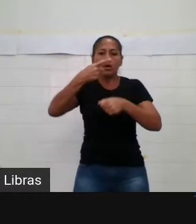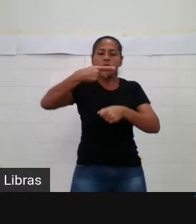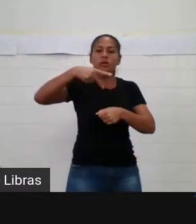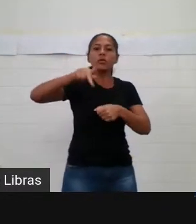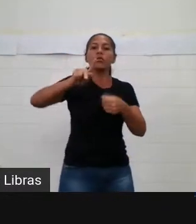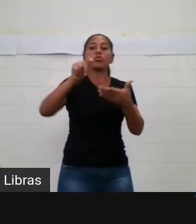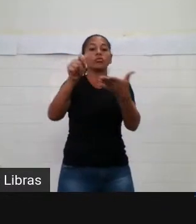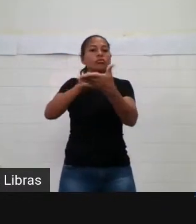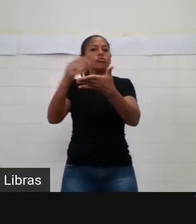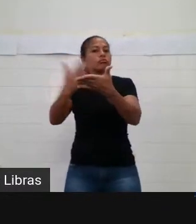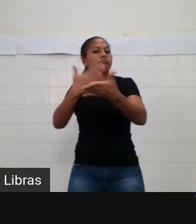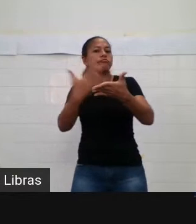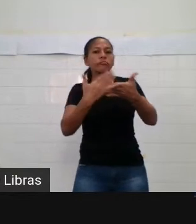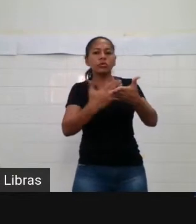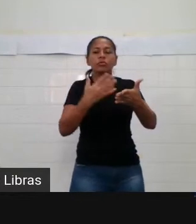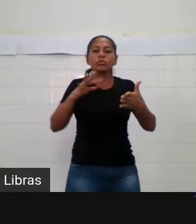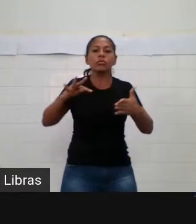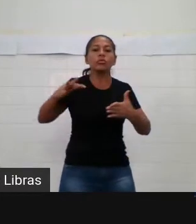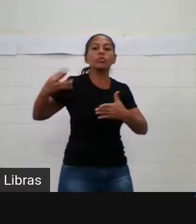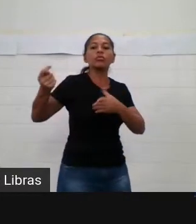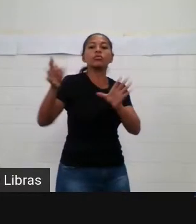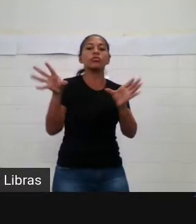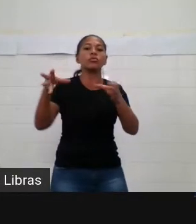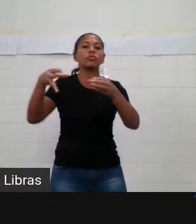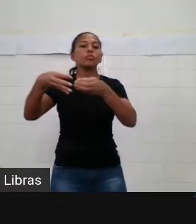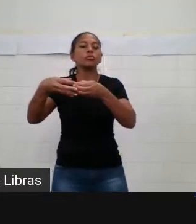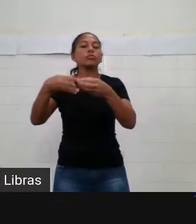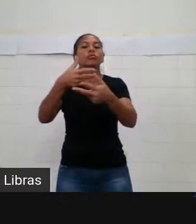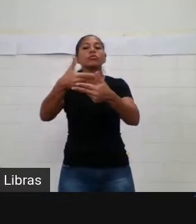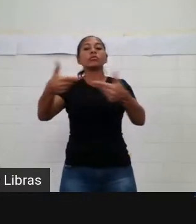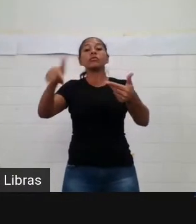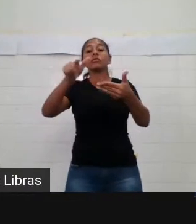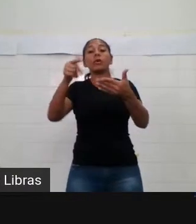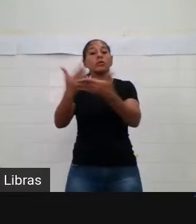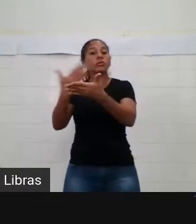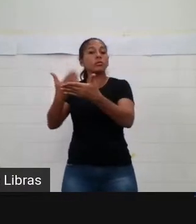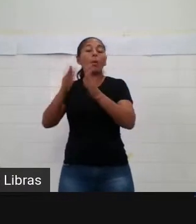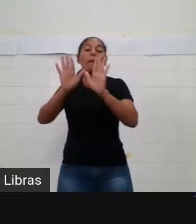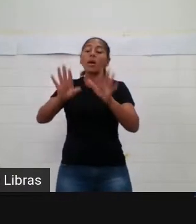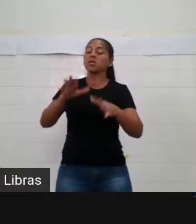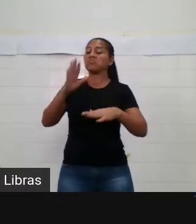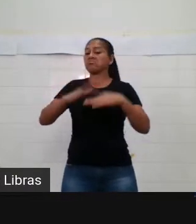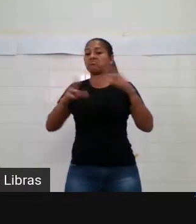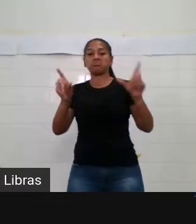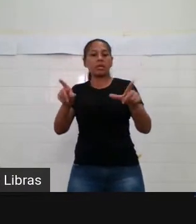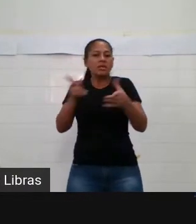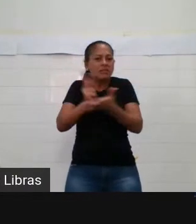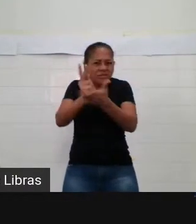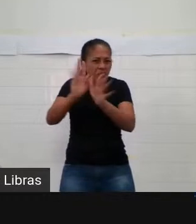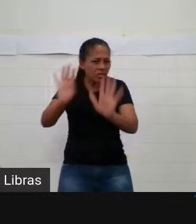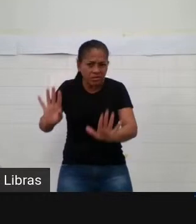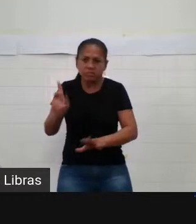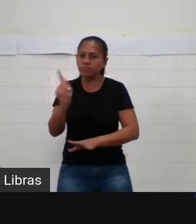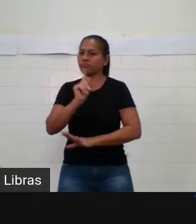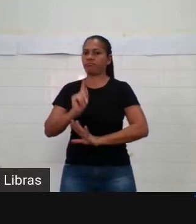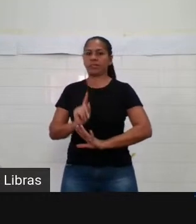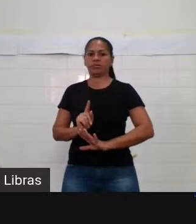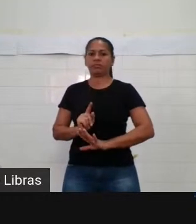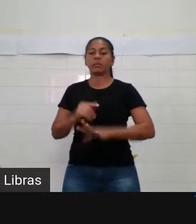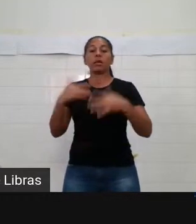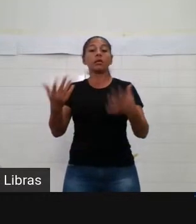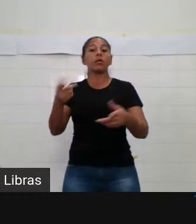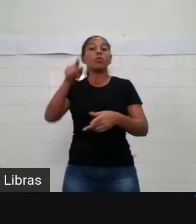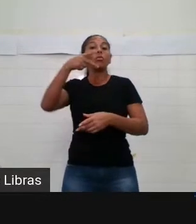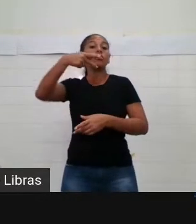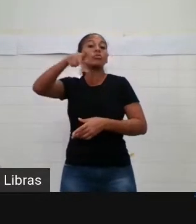Palas, publica toda a obra, todo o conjunto da obra de Conceição, mas nem sempre foi assim, não é? Então, o texto que eu